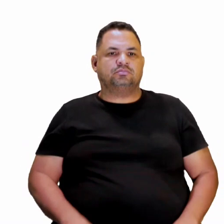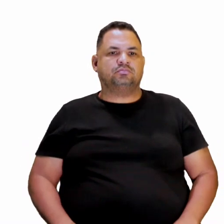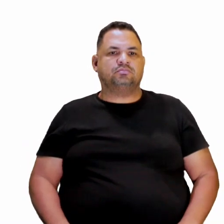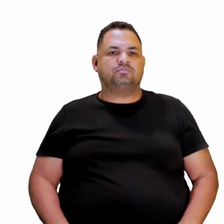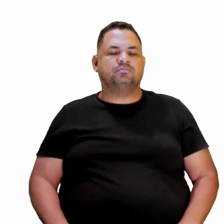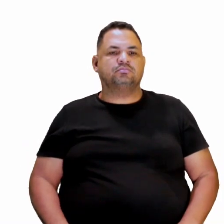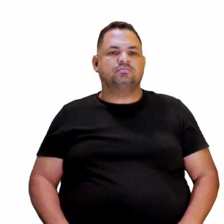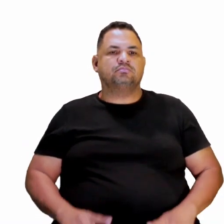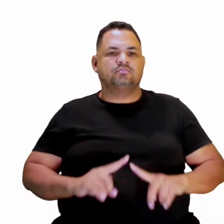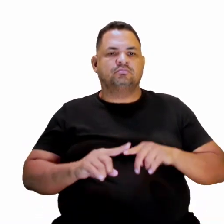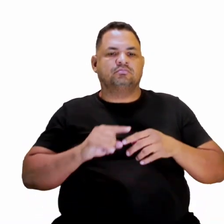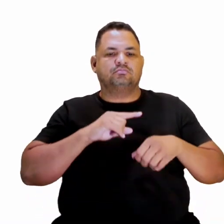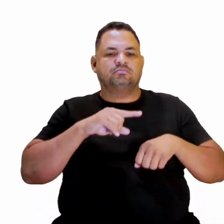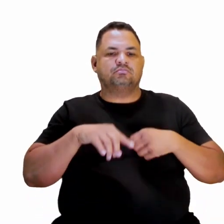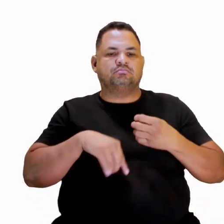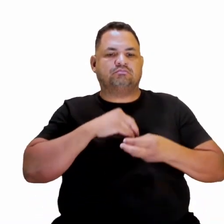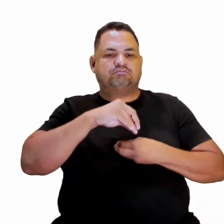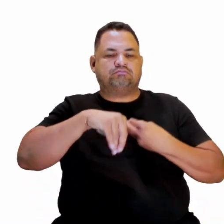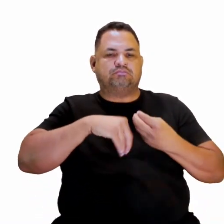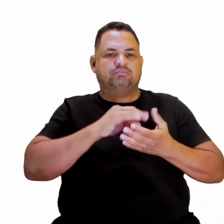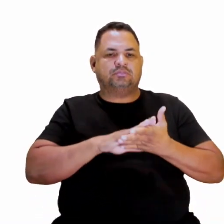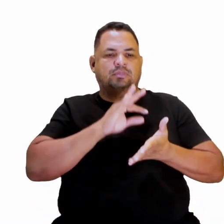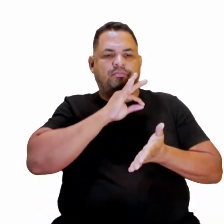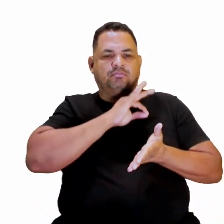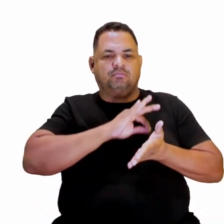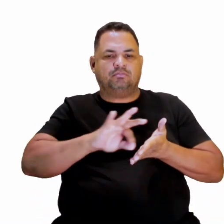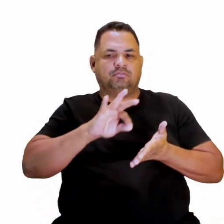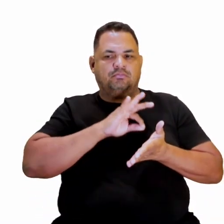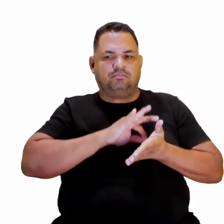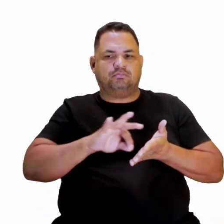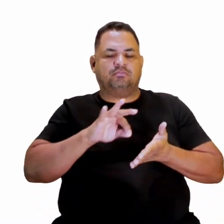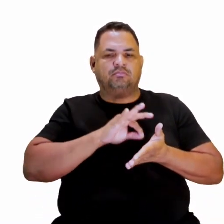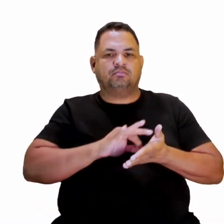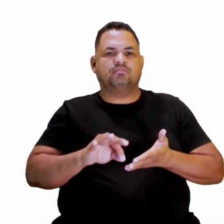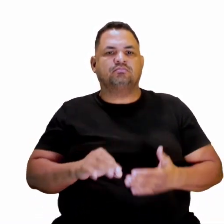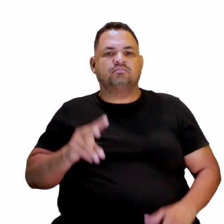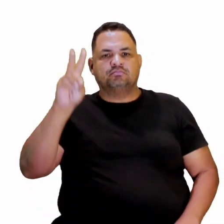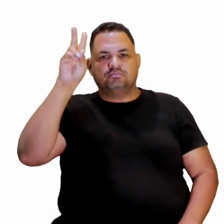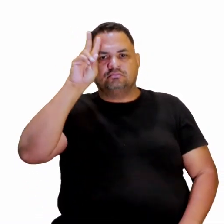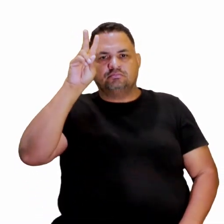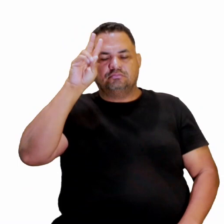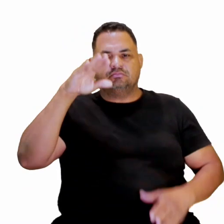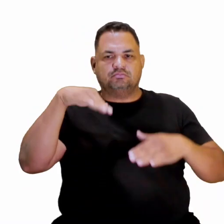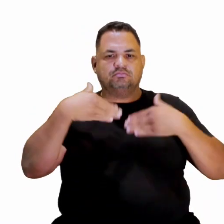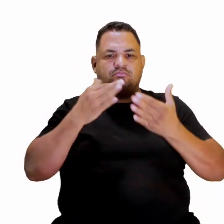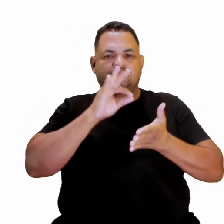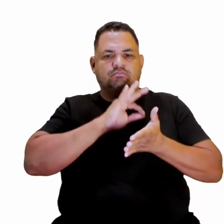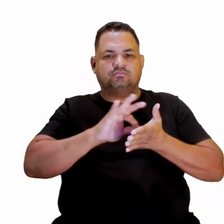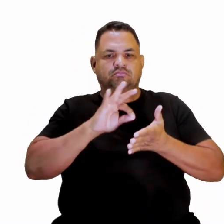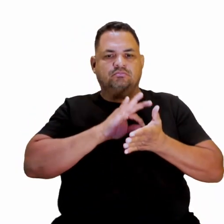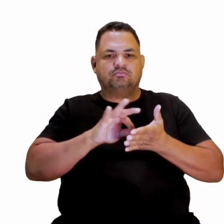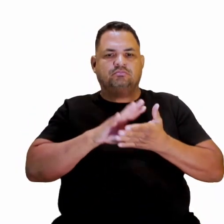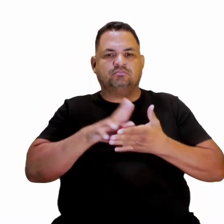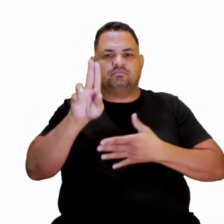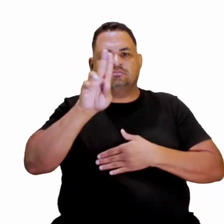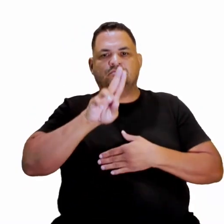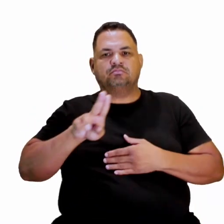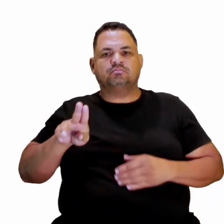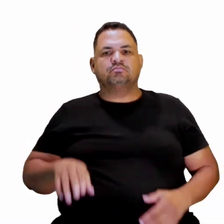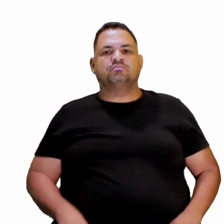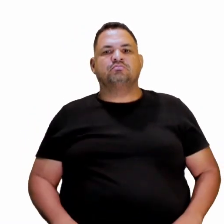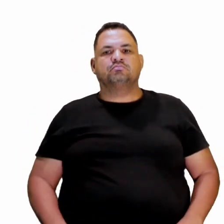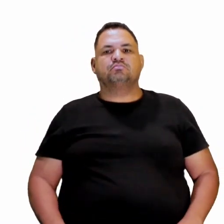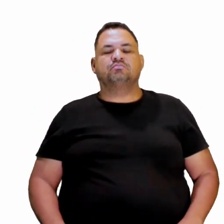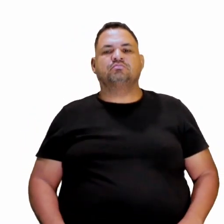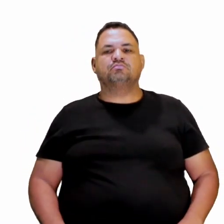parece enrolado, mas não é, que é matricular, se inscrever, lembra? Quando eu me matriculei na universidade, I was a